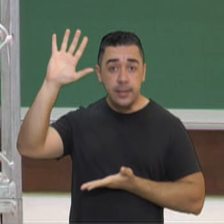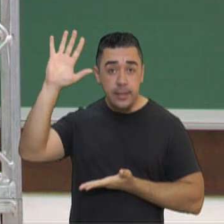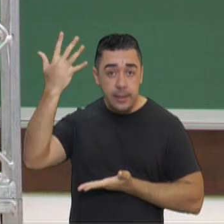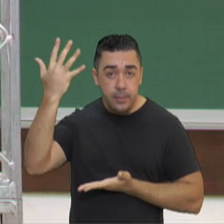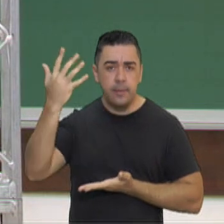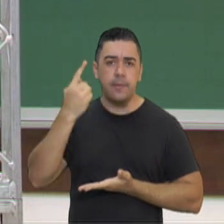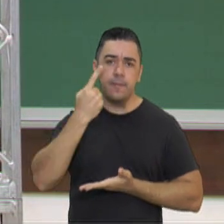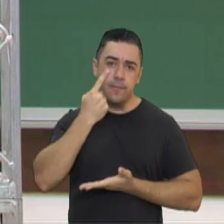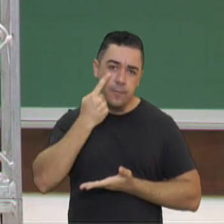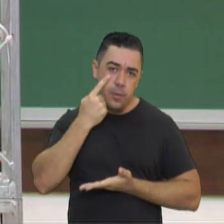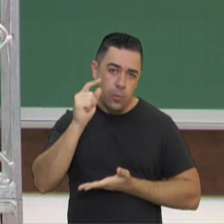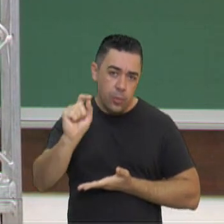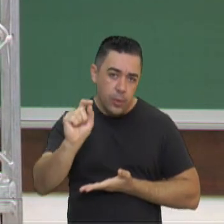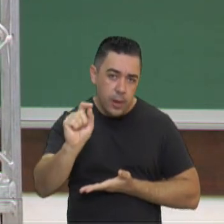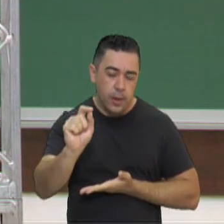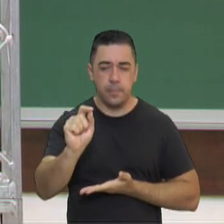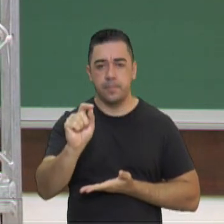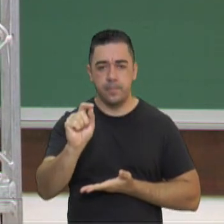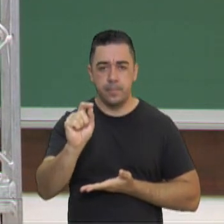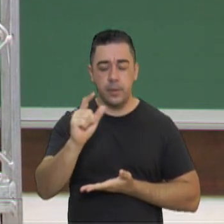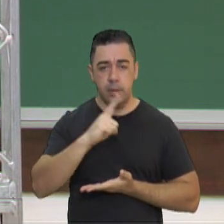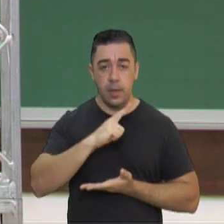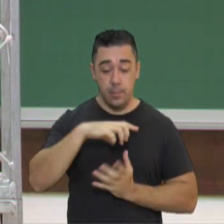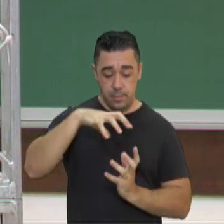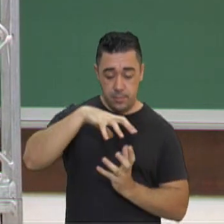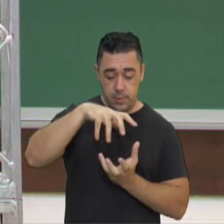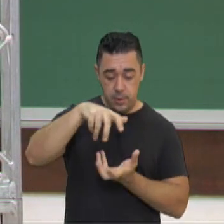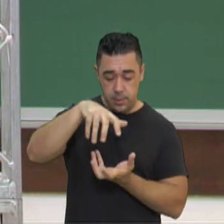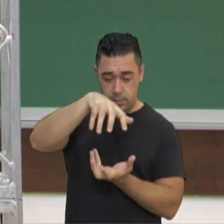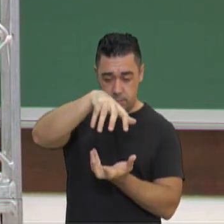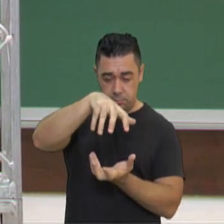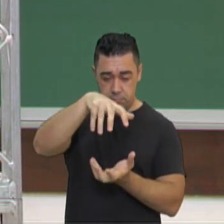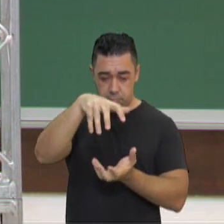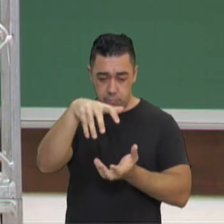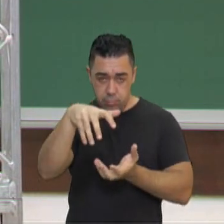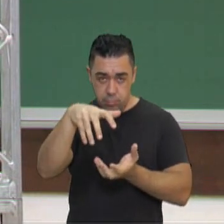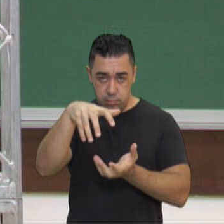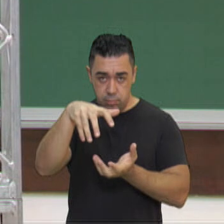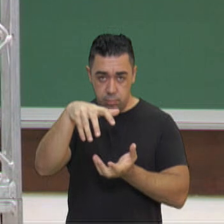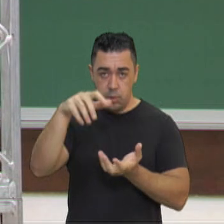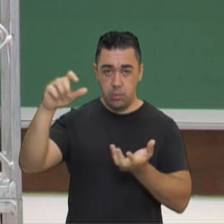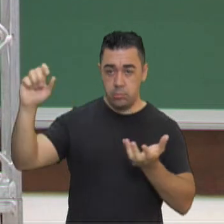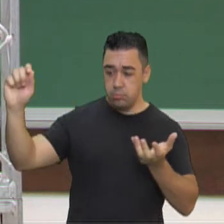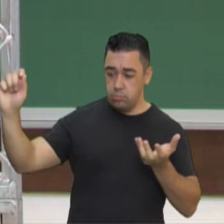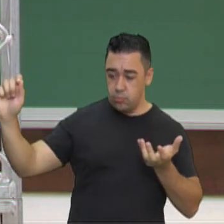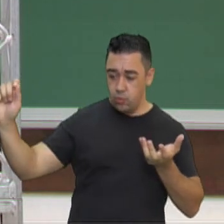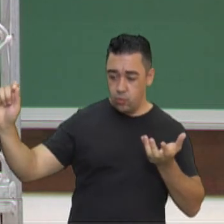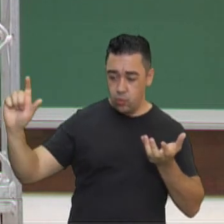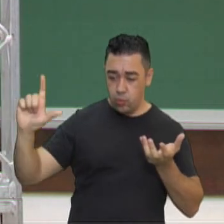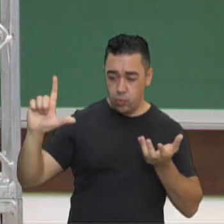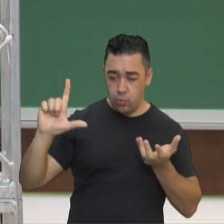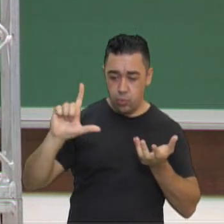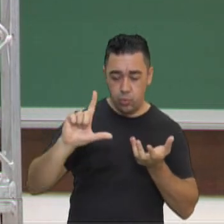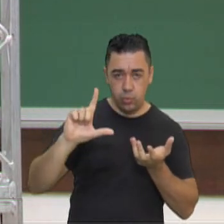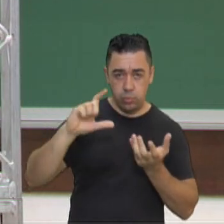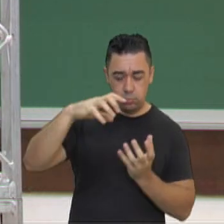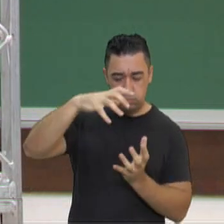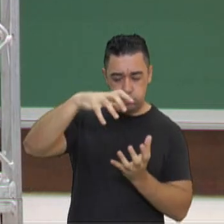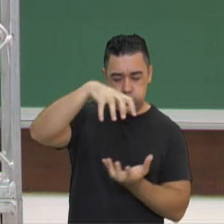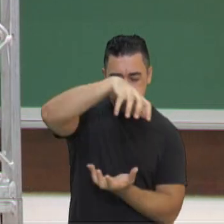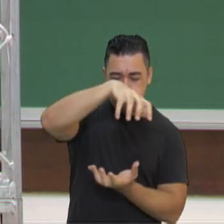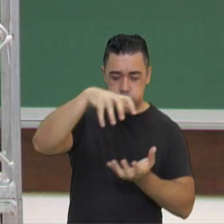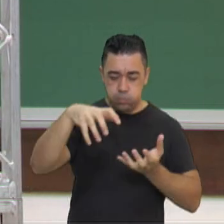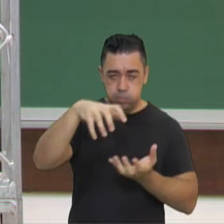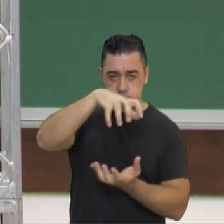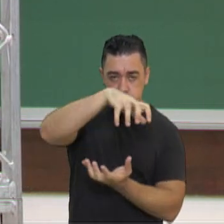Nós vimos então que a inclinação do planeta, né? Ela vai interferir na quantidade de radiação solar que